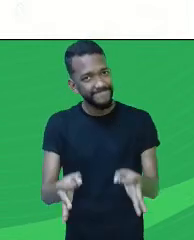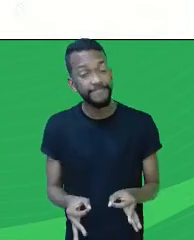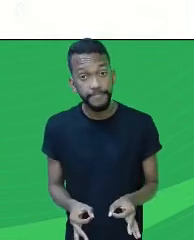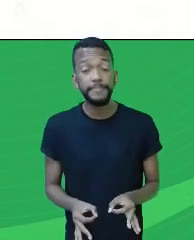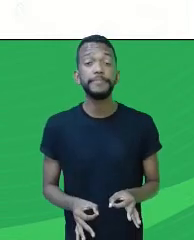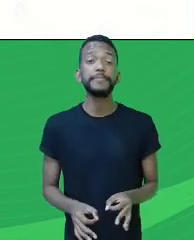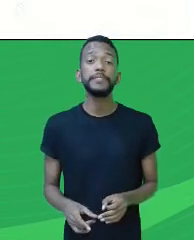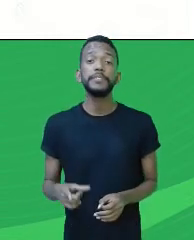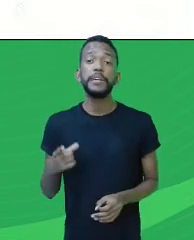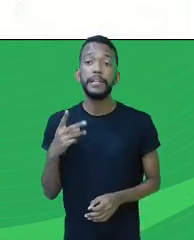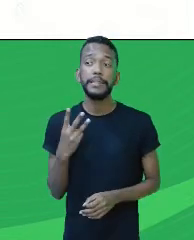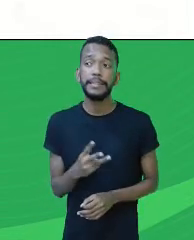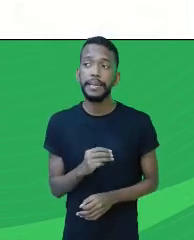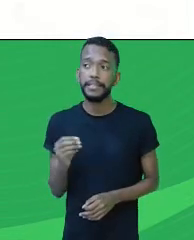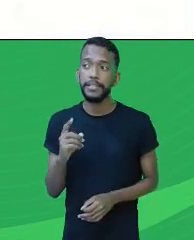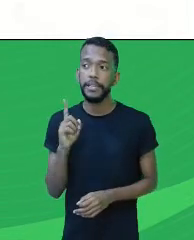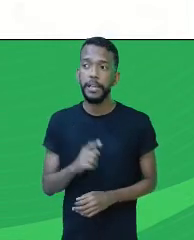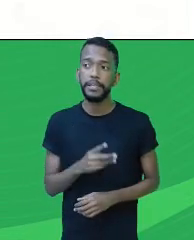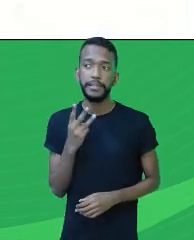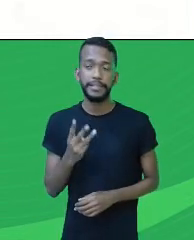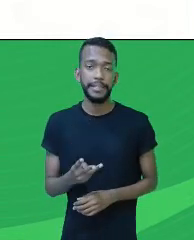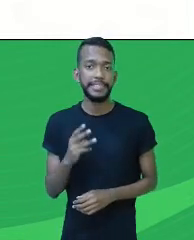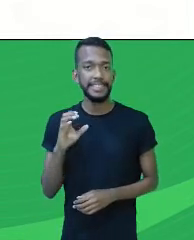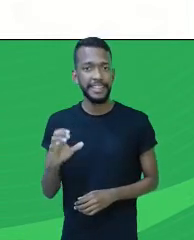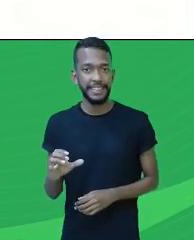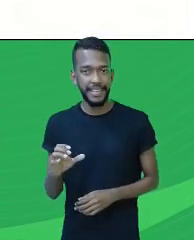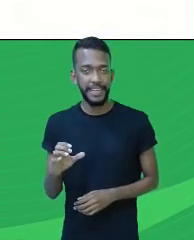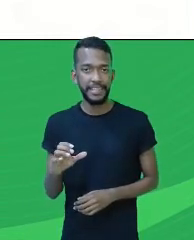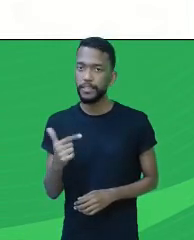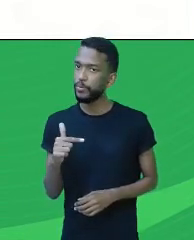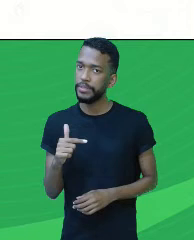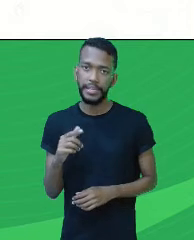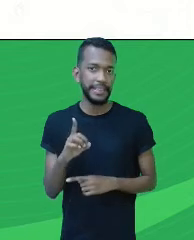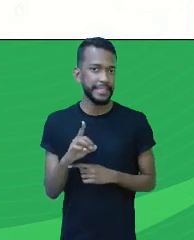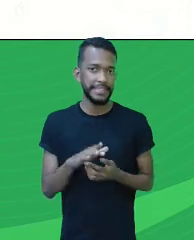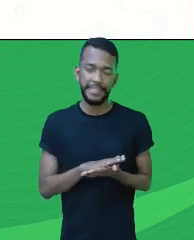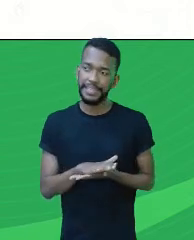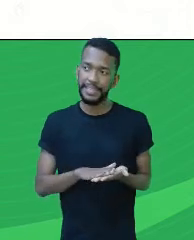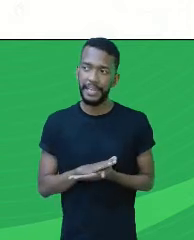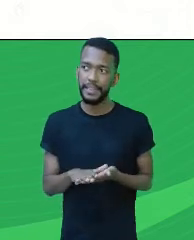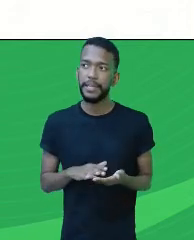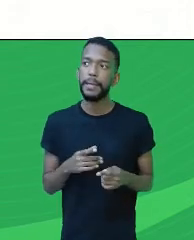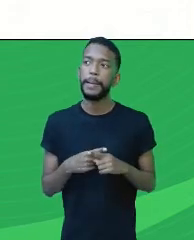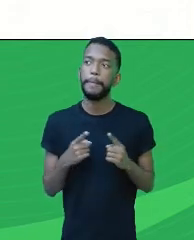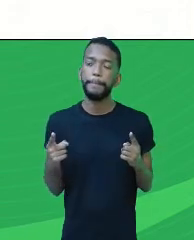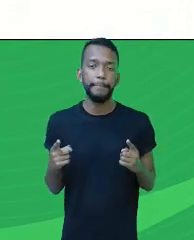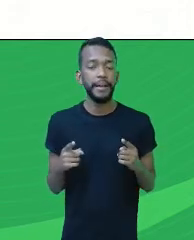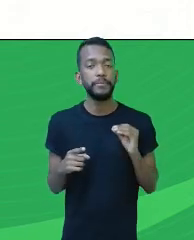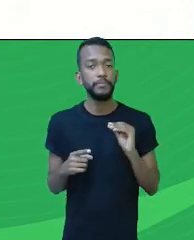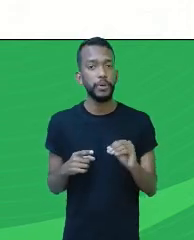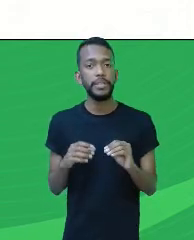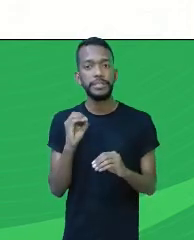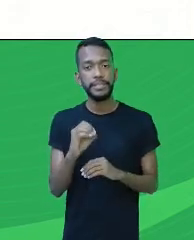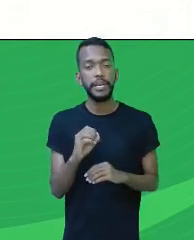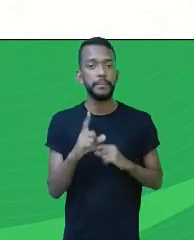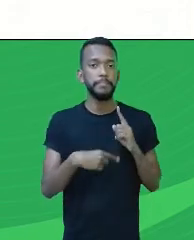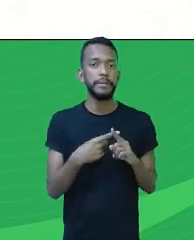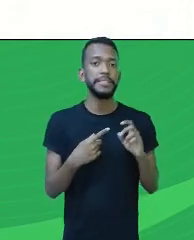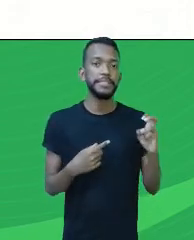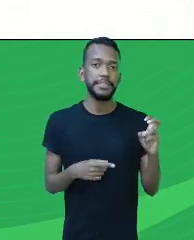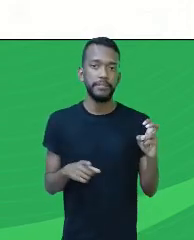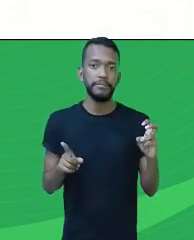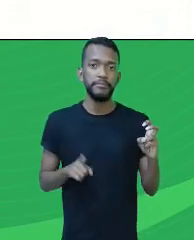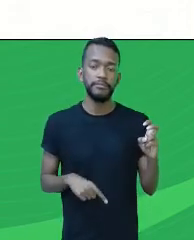Correto. 300 são 3 centenas, não tem dezena, mas a gente colocou o 0 e o 5, que são